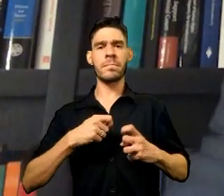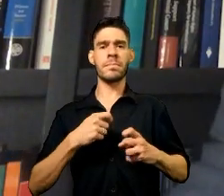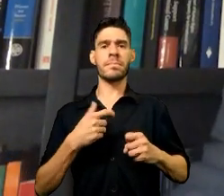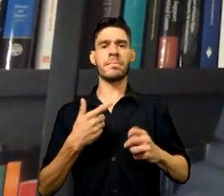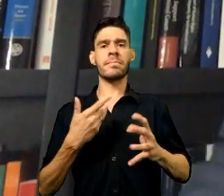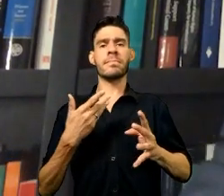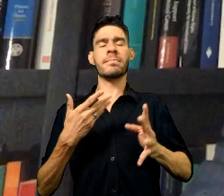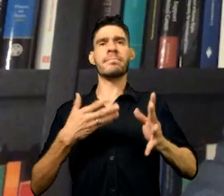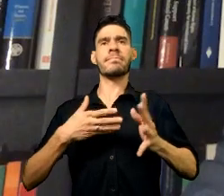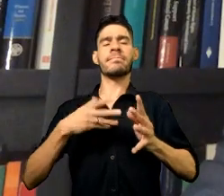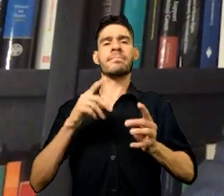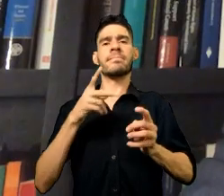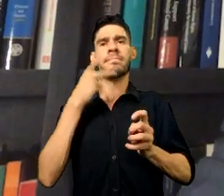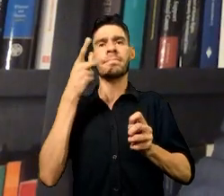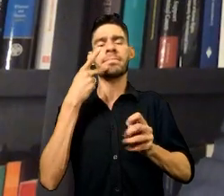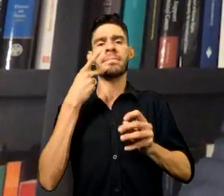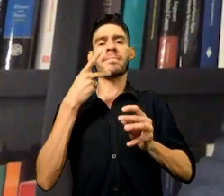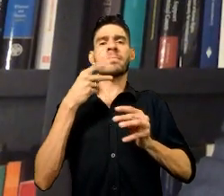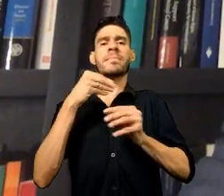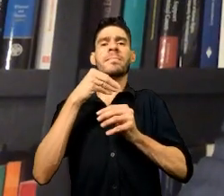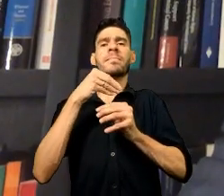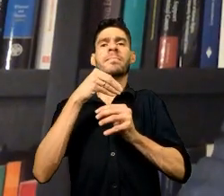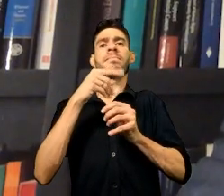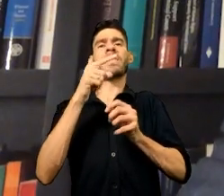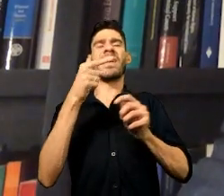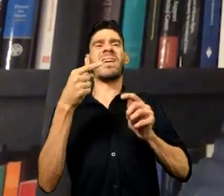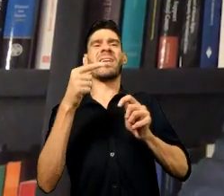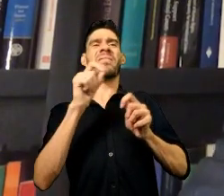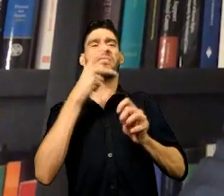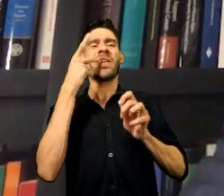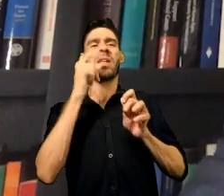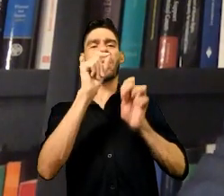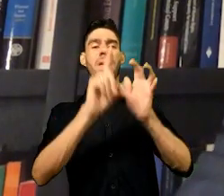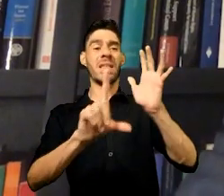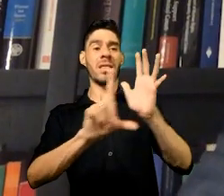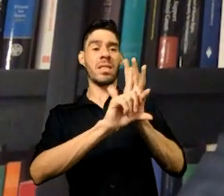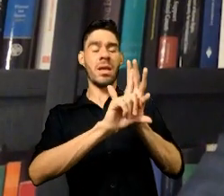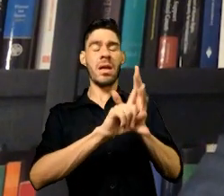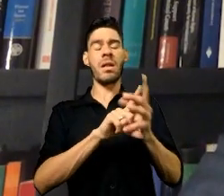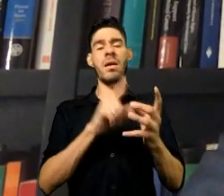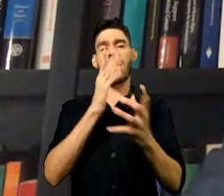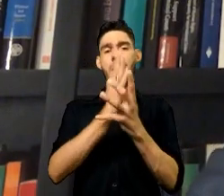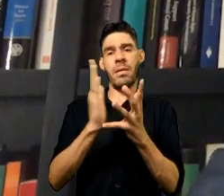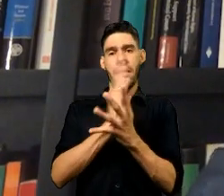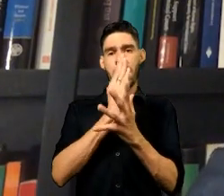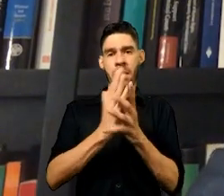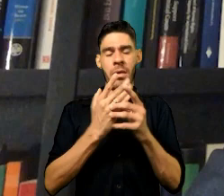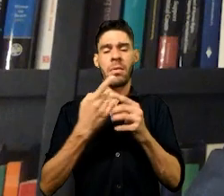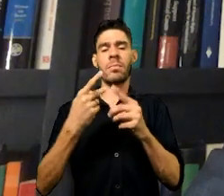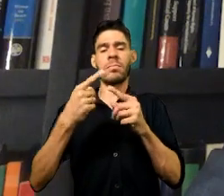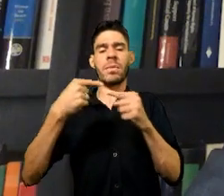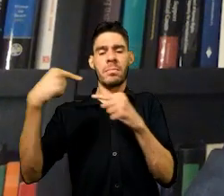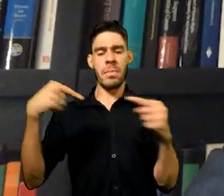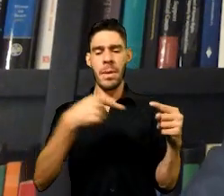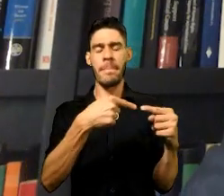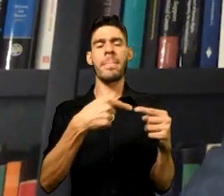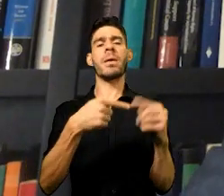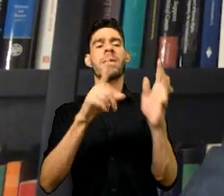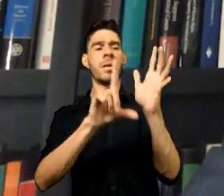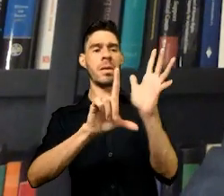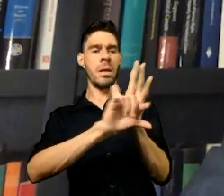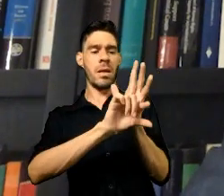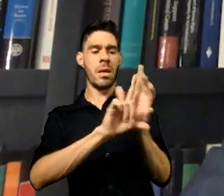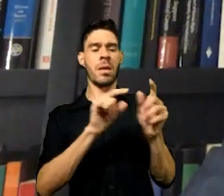levantar envolve o ponto da legalidade. Algumas vozes discutem